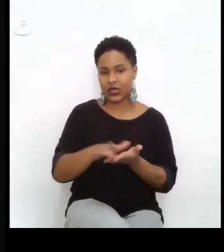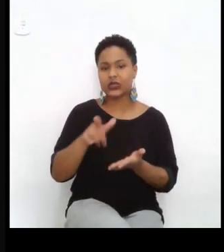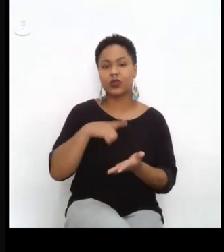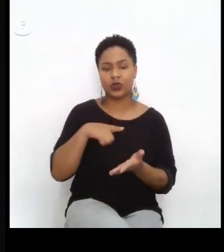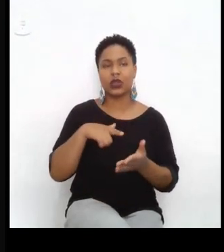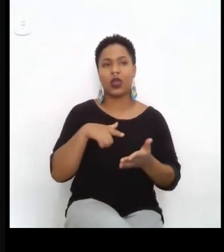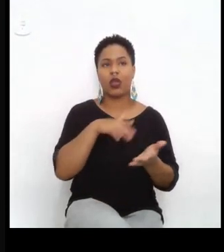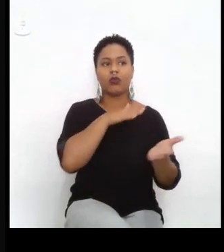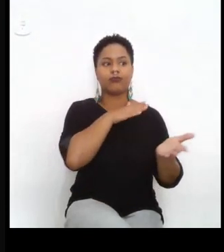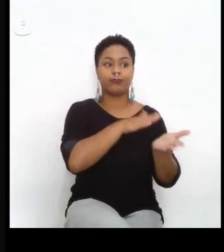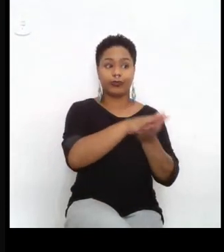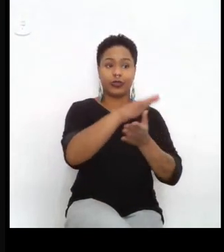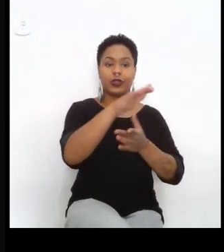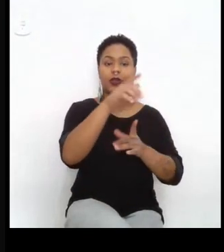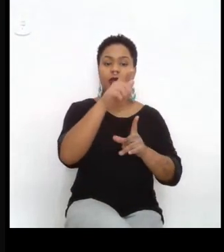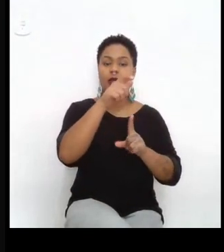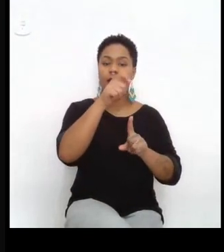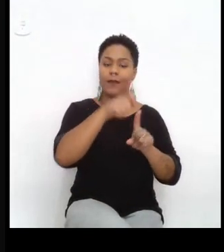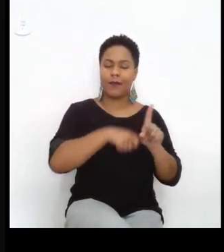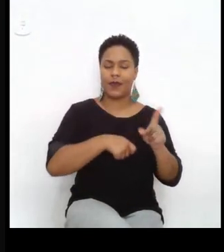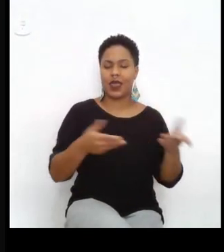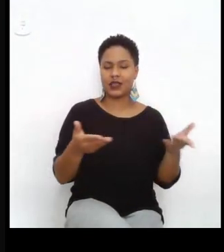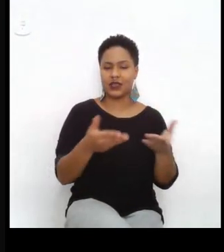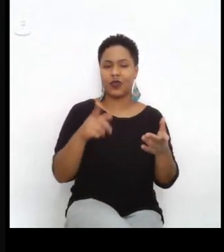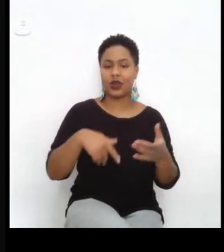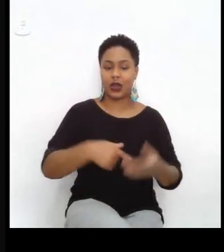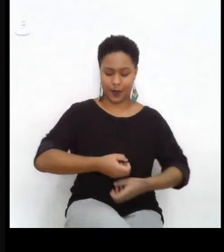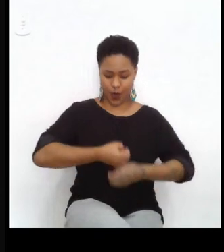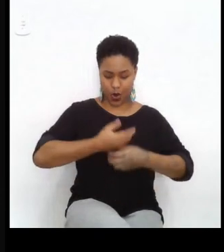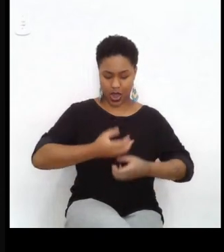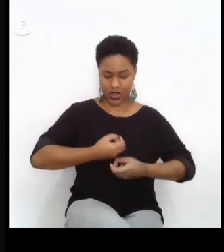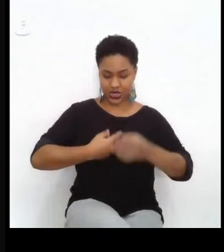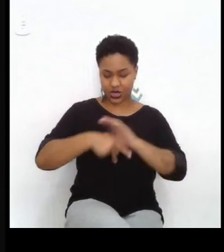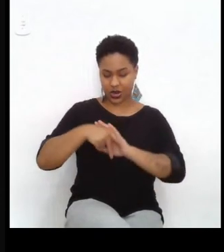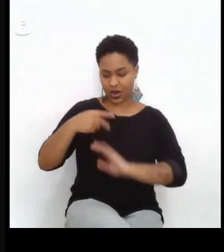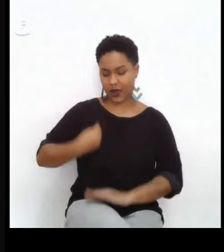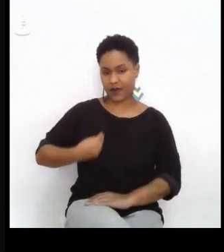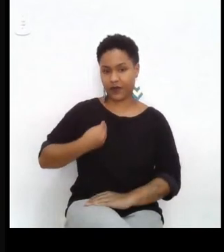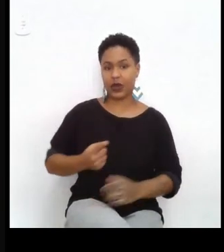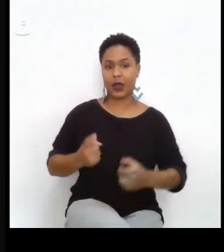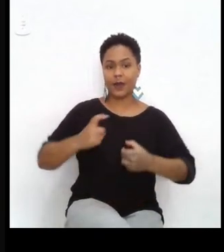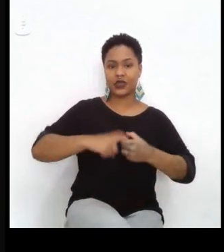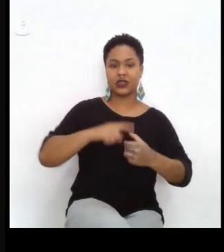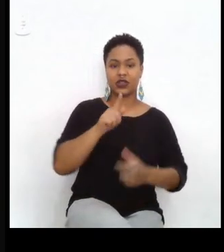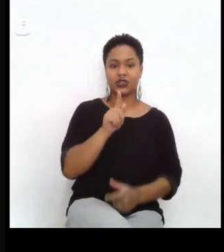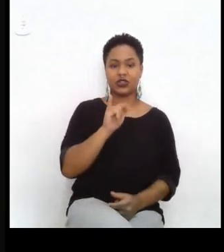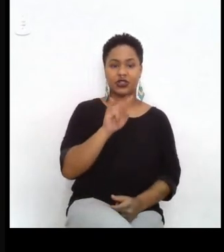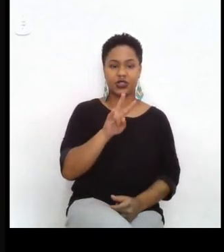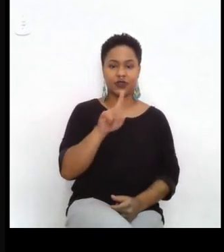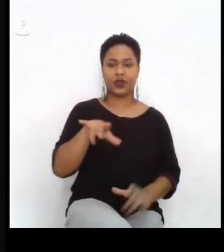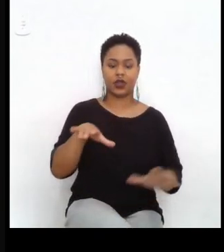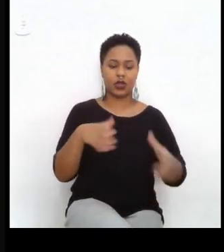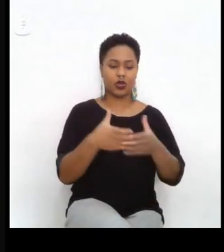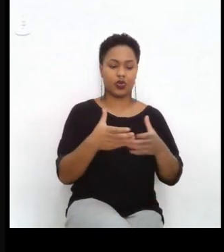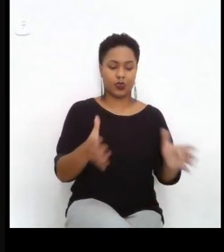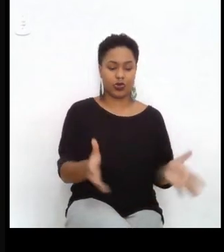esse mês que a poética de vida que foi feita em parceria com hoje estão grupo de incentivo à Vida